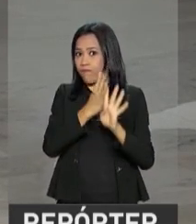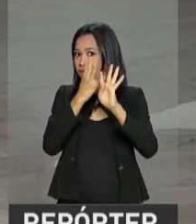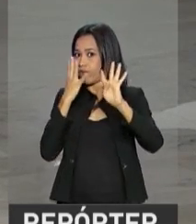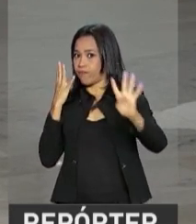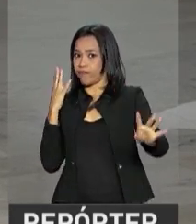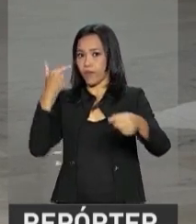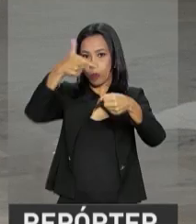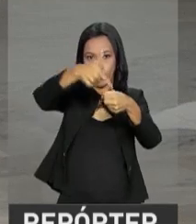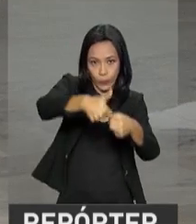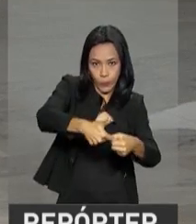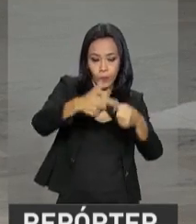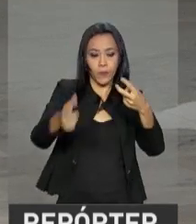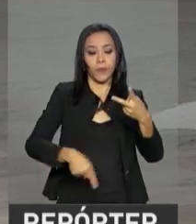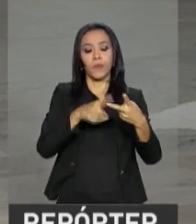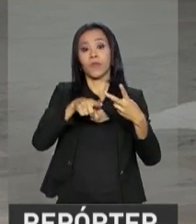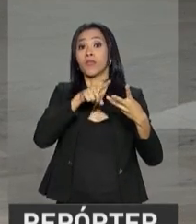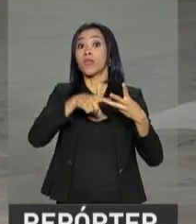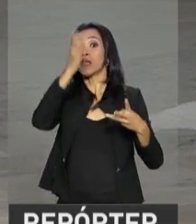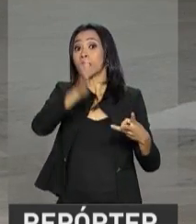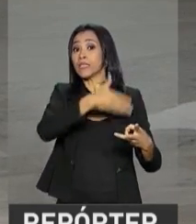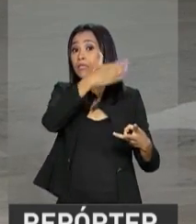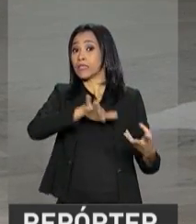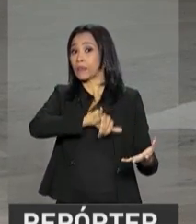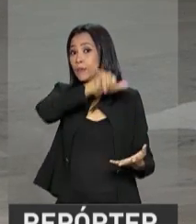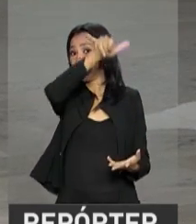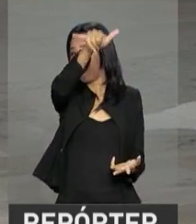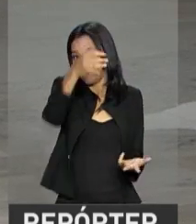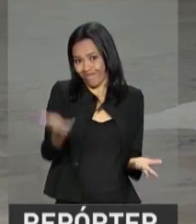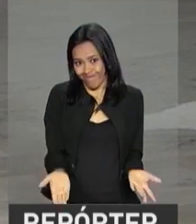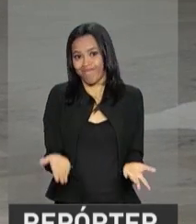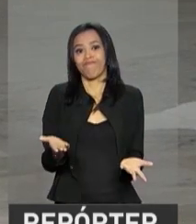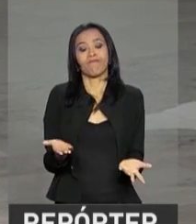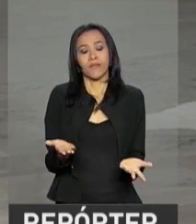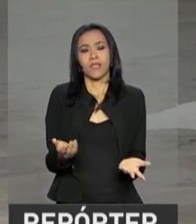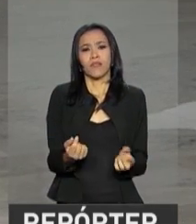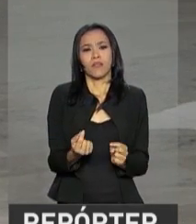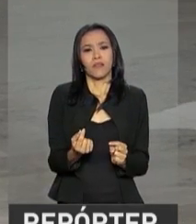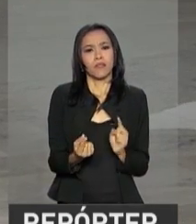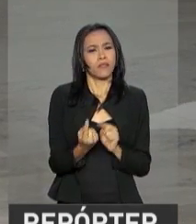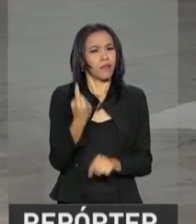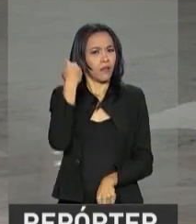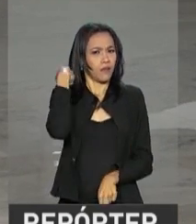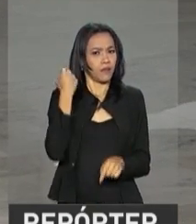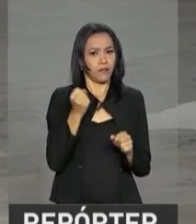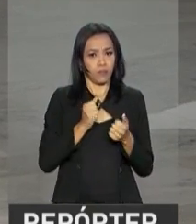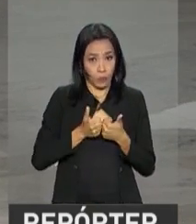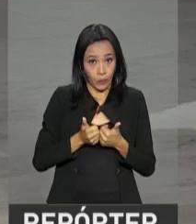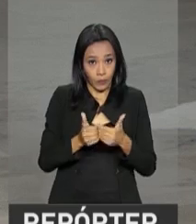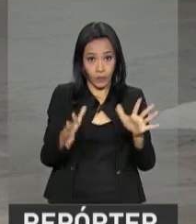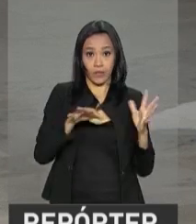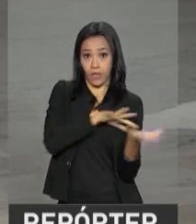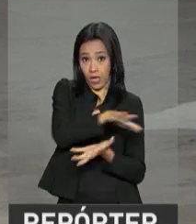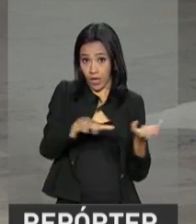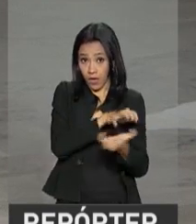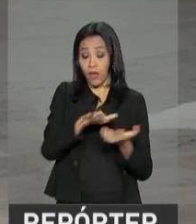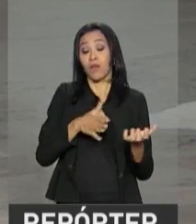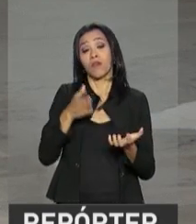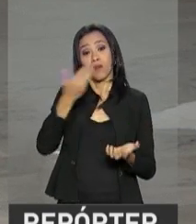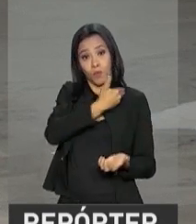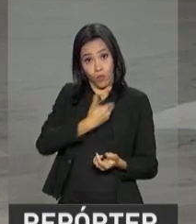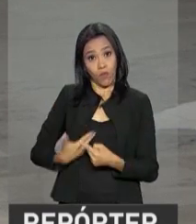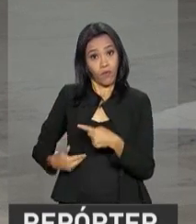combustíveis e também cancelamento de voos desde o início da da greve o governo tem negociado com a